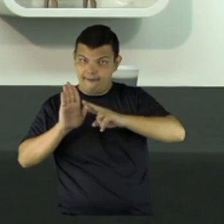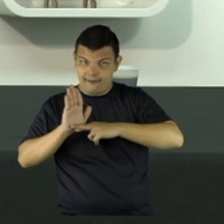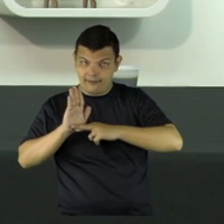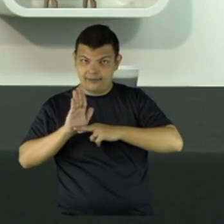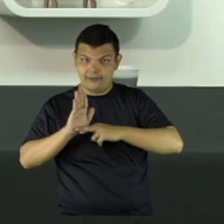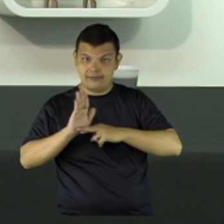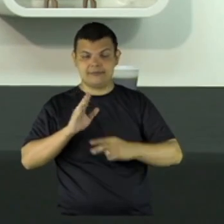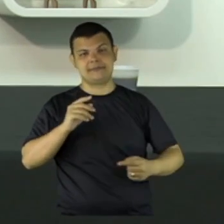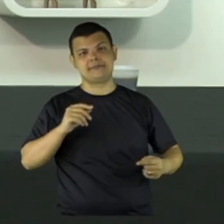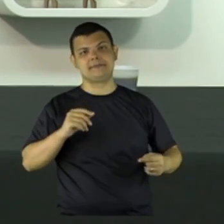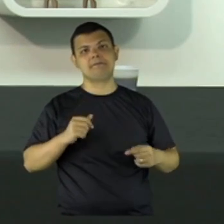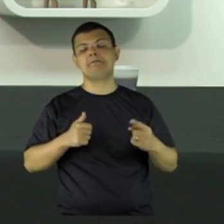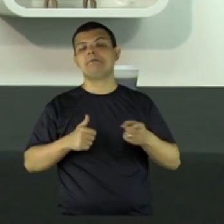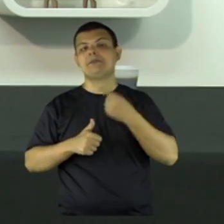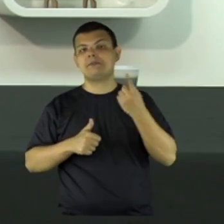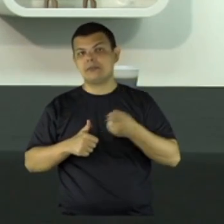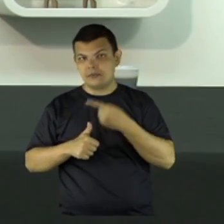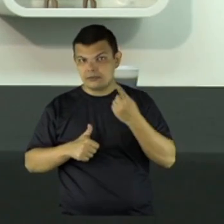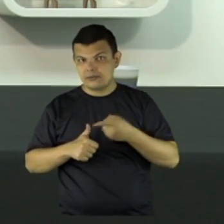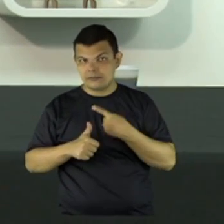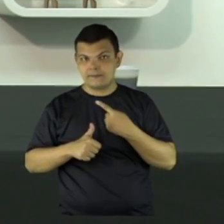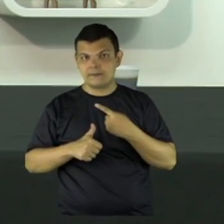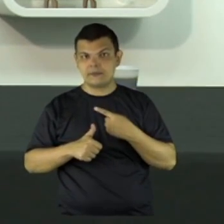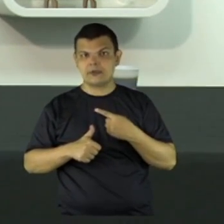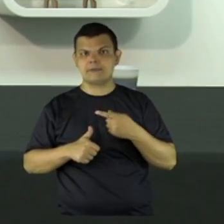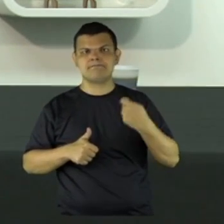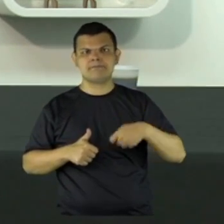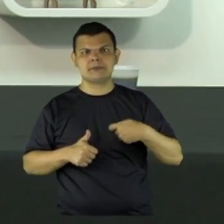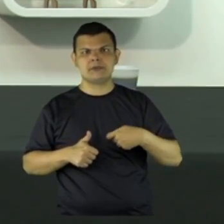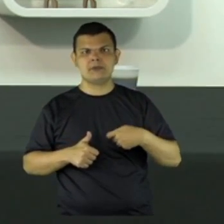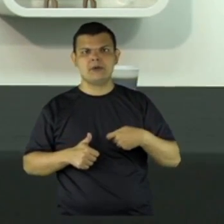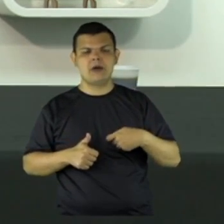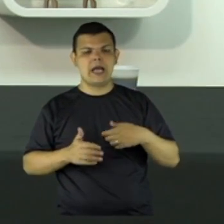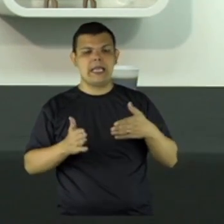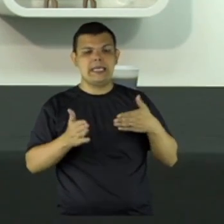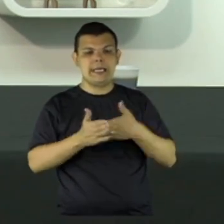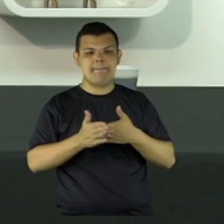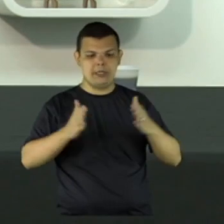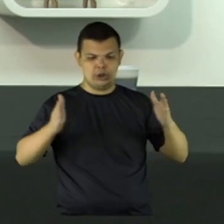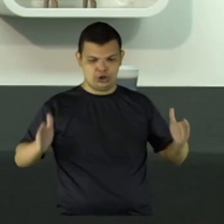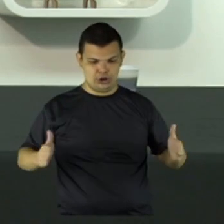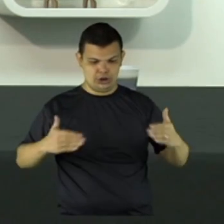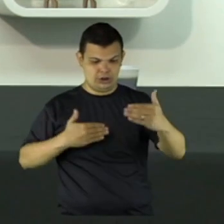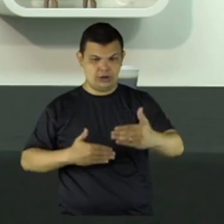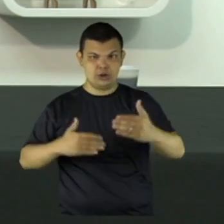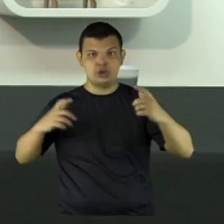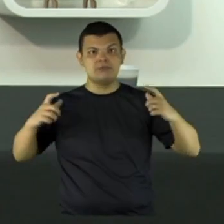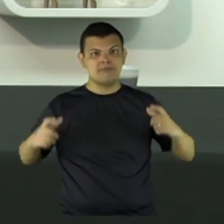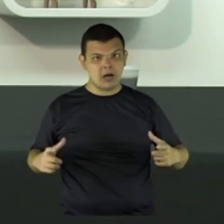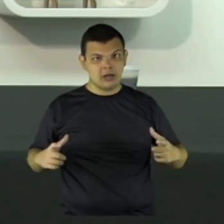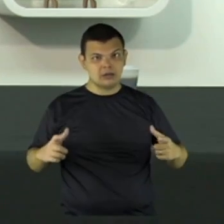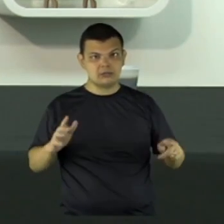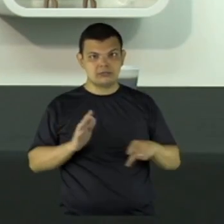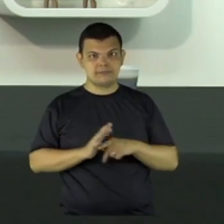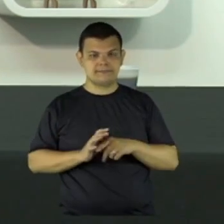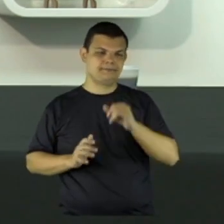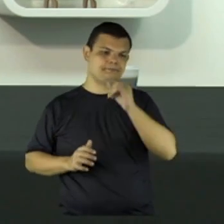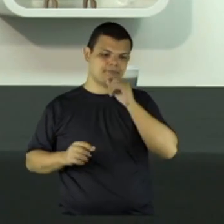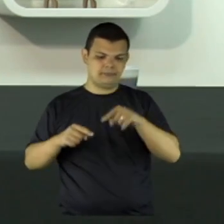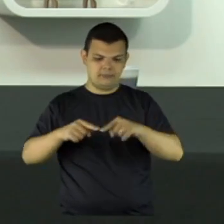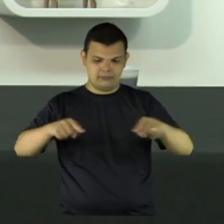vão, primeiro, desde a delimitação do espaço da luta. Então, por exemplo, num